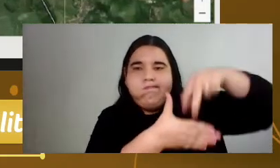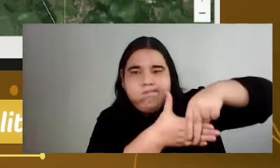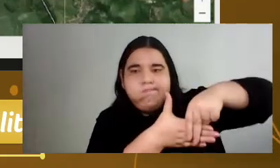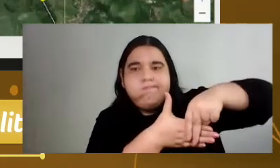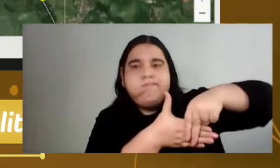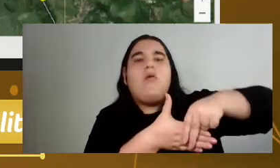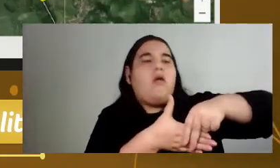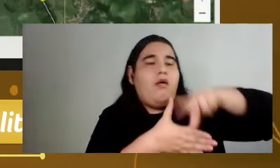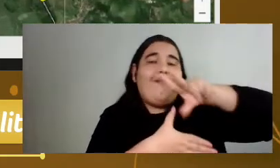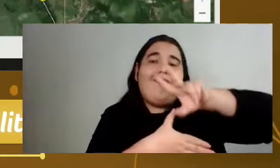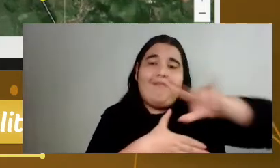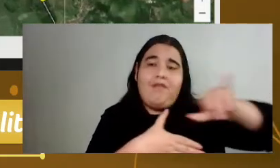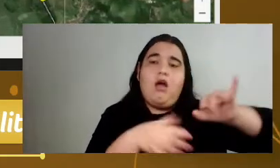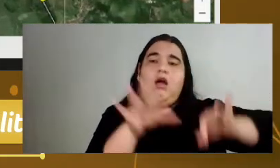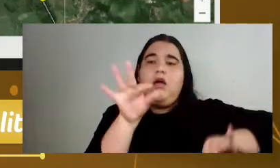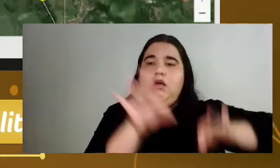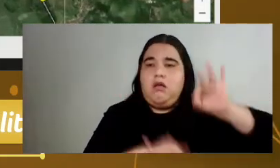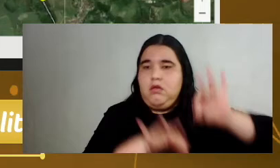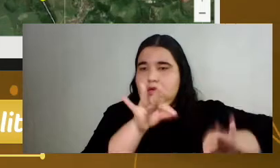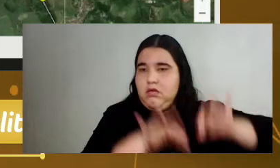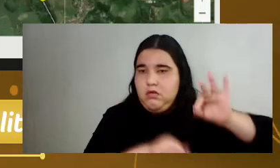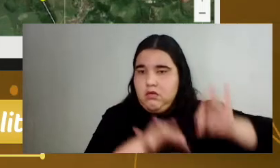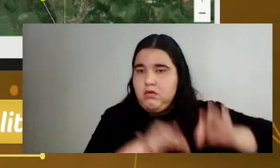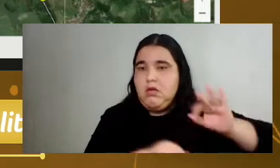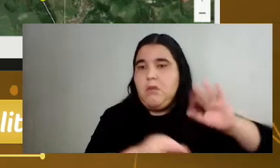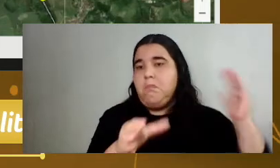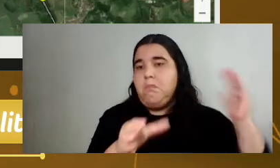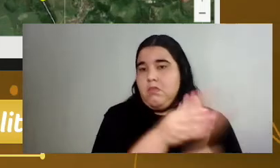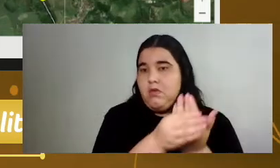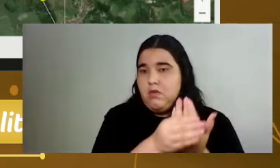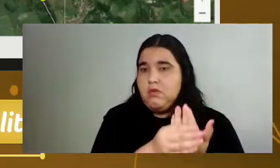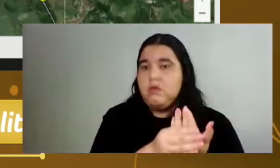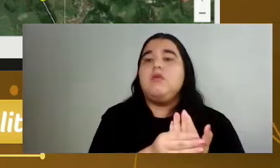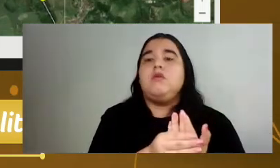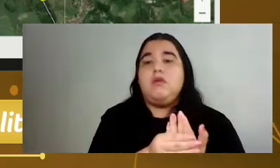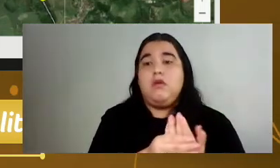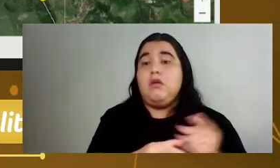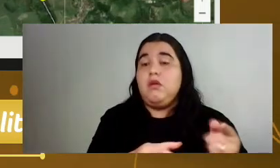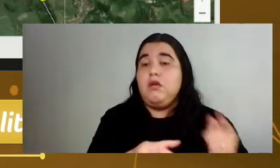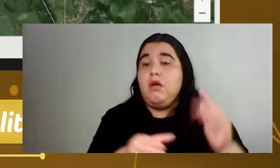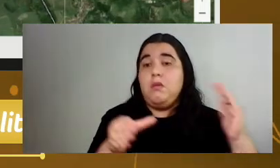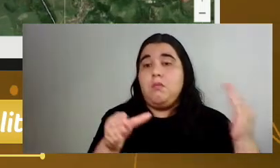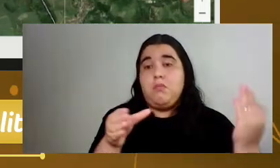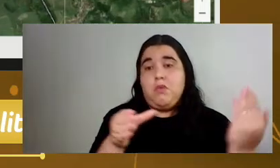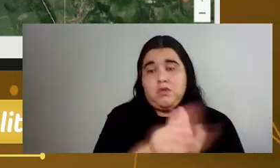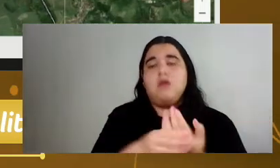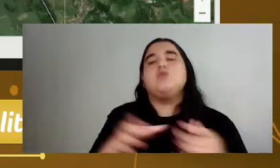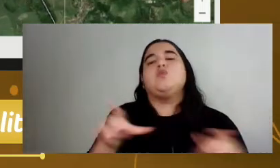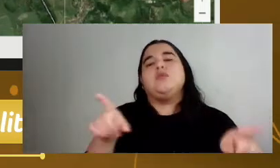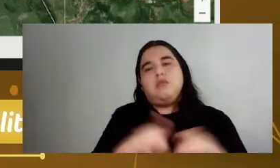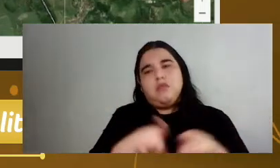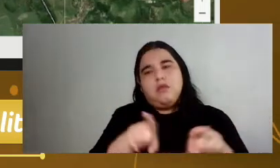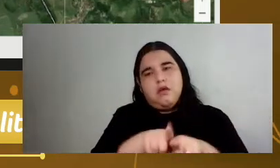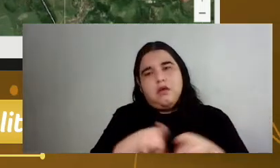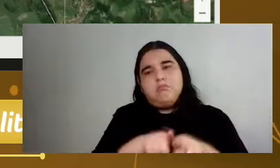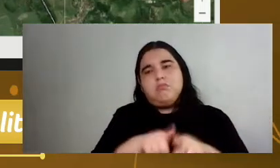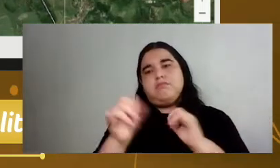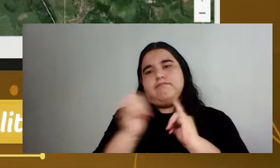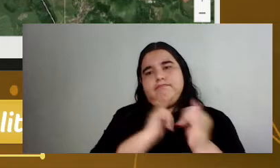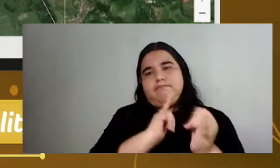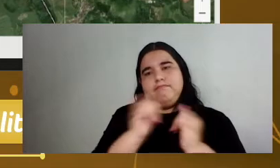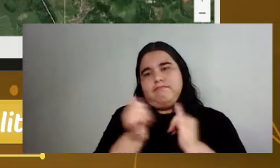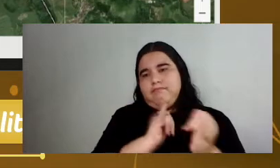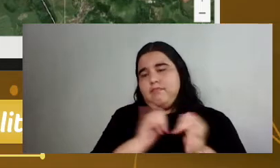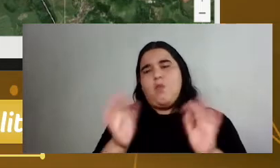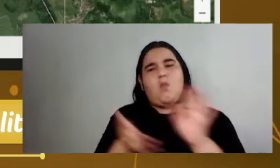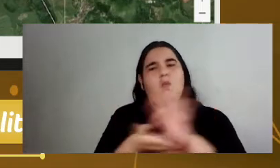ao jurídico, e essa tramitação é também feita de forma eletrônica, tá? Então, a gente não circula mais